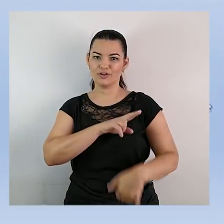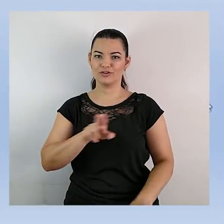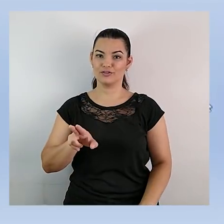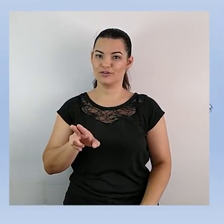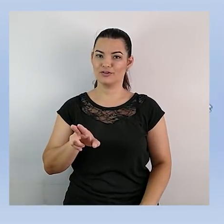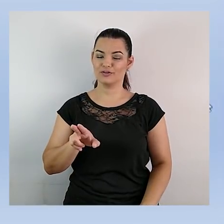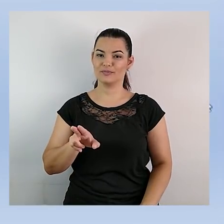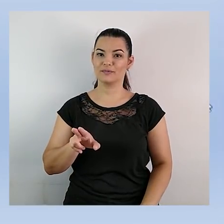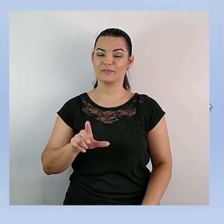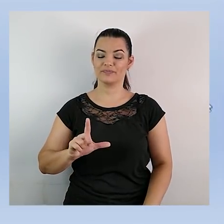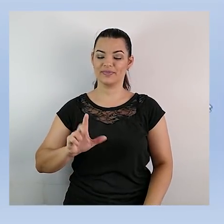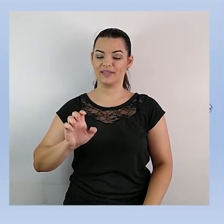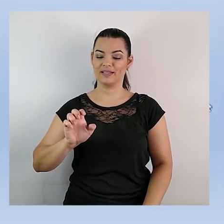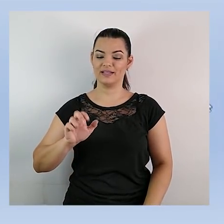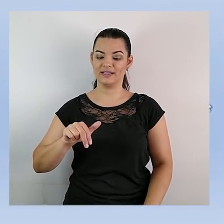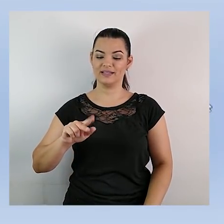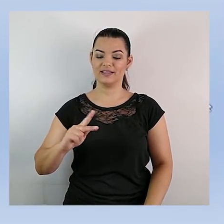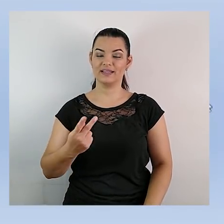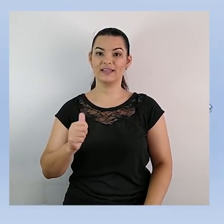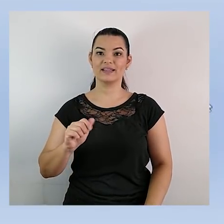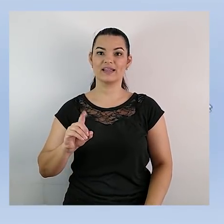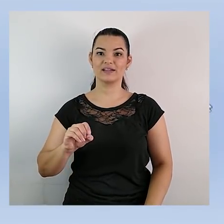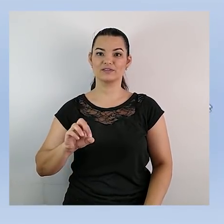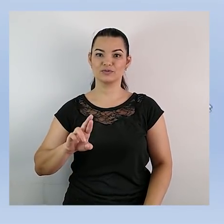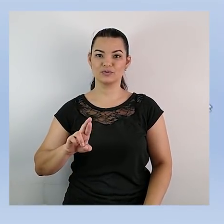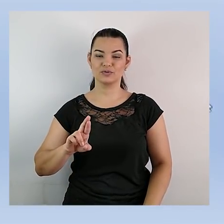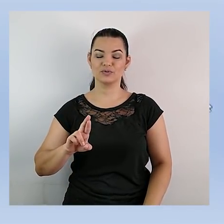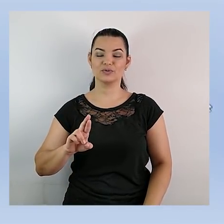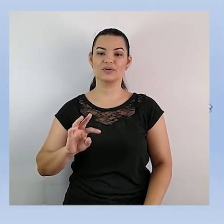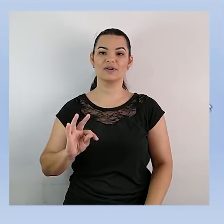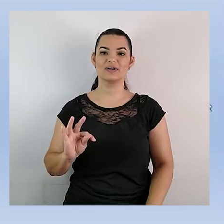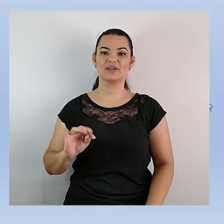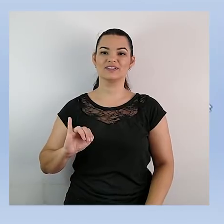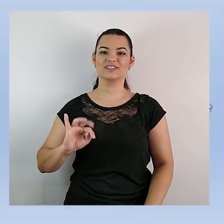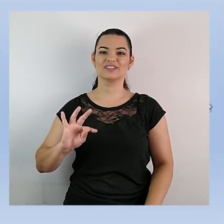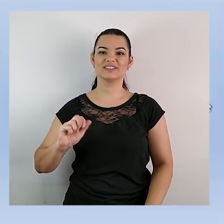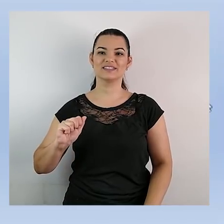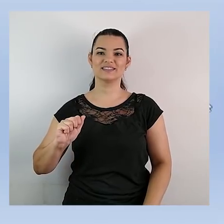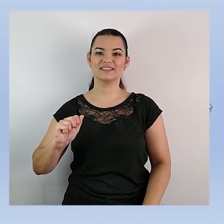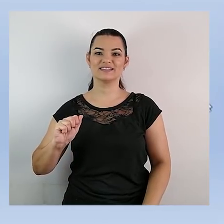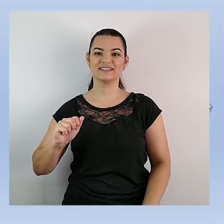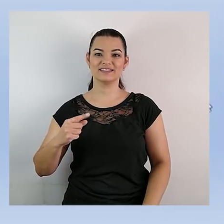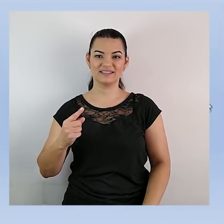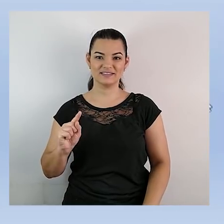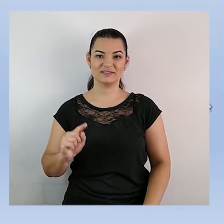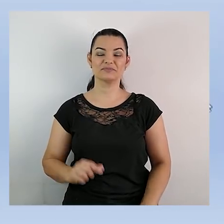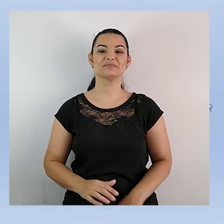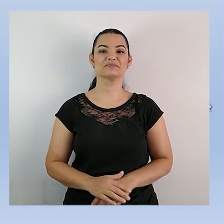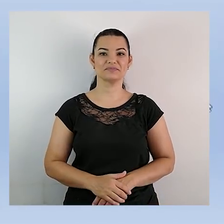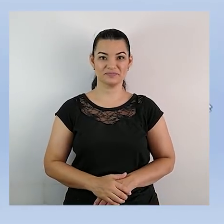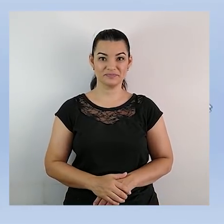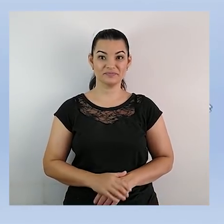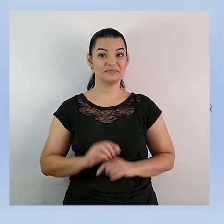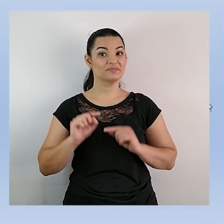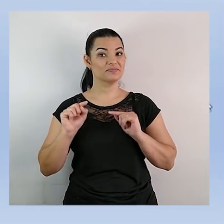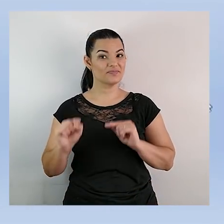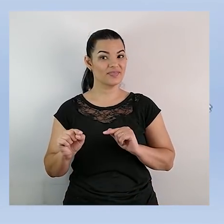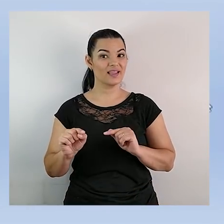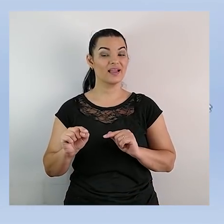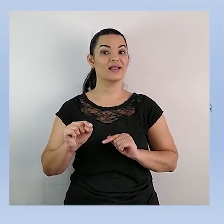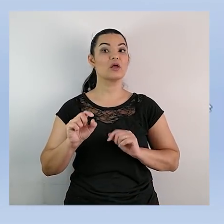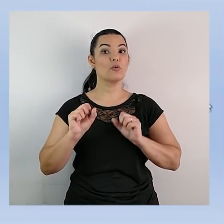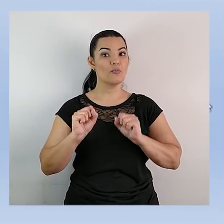tem um besouro chamado lenhador titã, ou titânio, em algumas referências você vai encontrar com esses dois